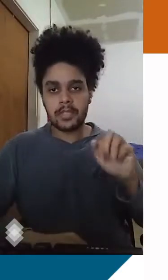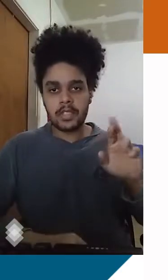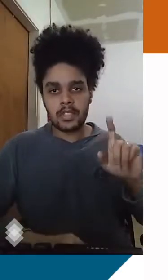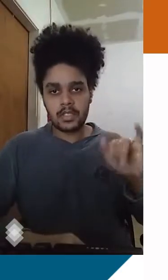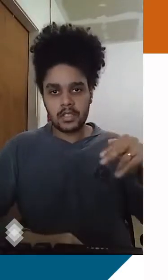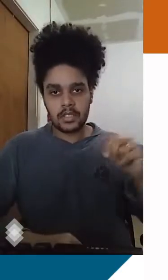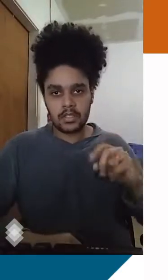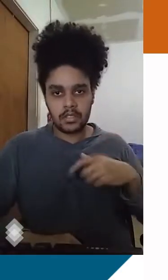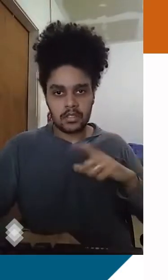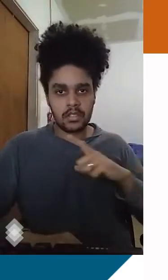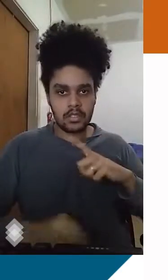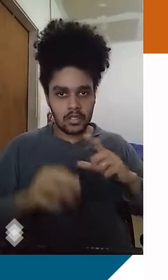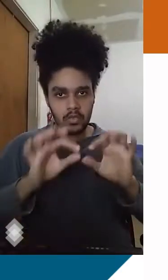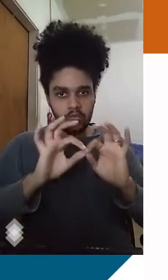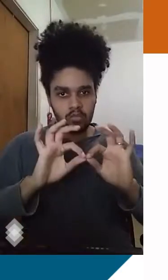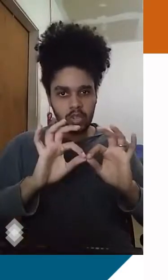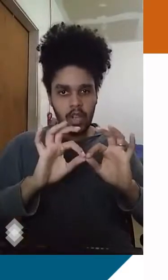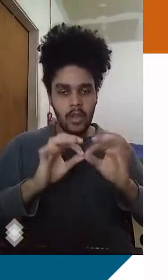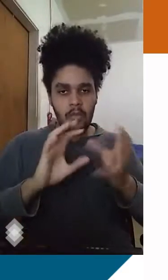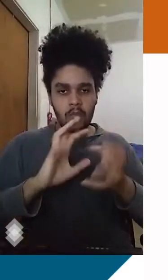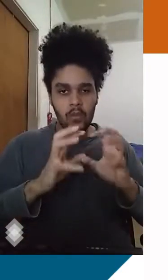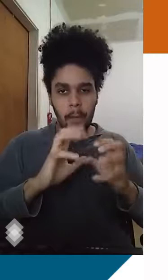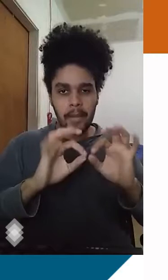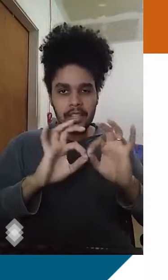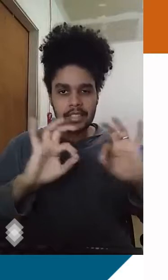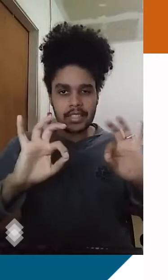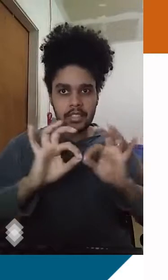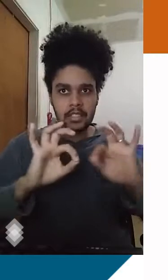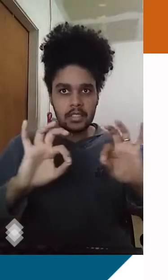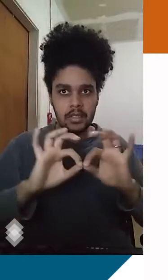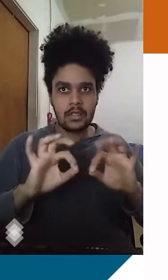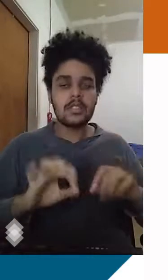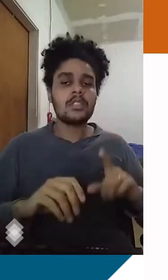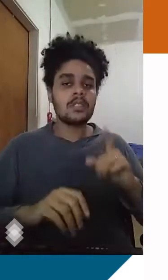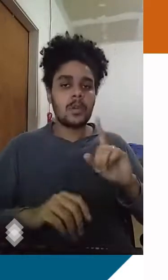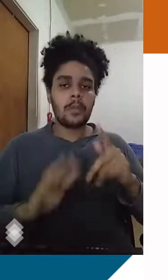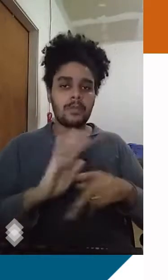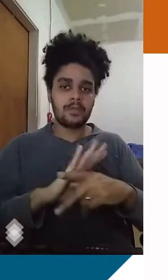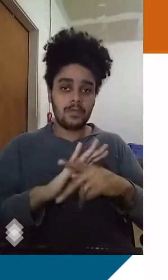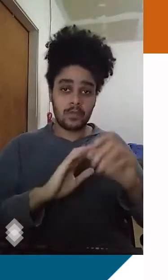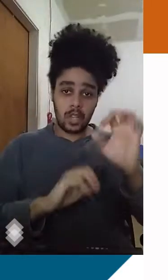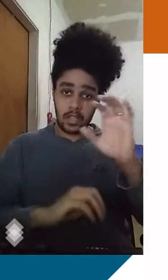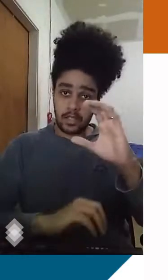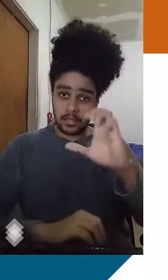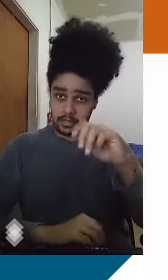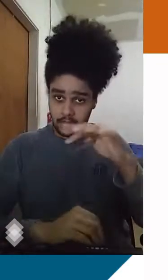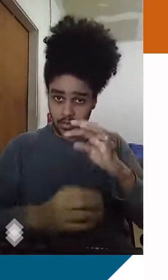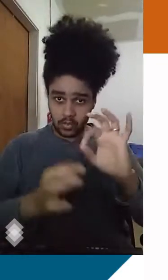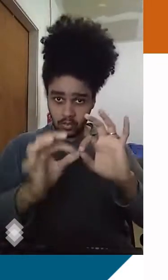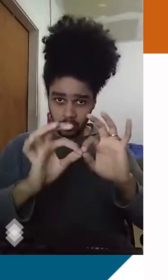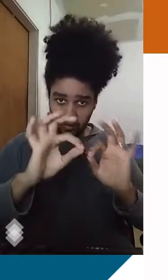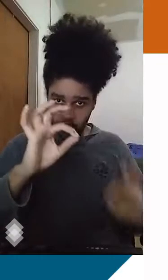meridianos, eles possuem esse formato de retas, como vocês podem ver, né? Convergindo do centro, inclusive. E os